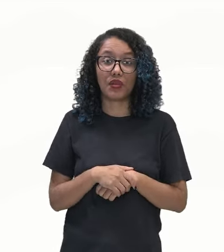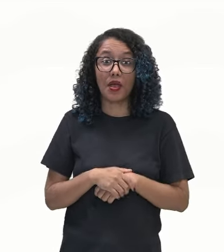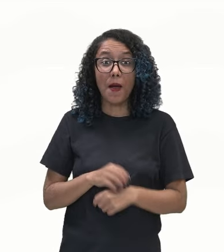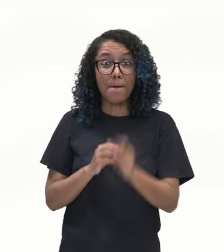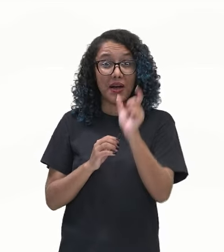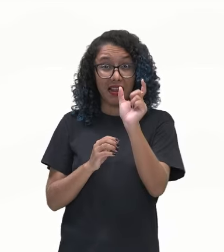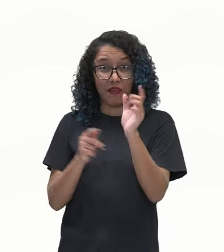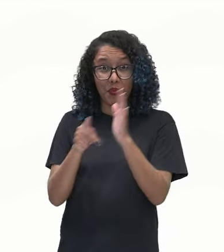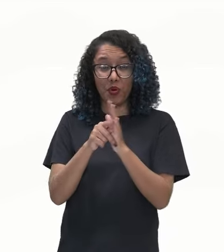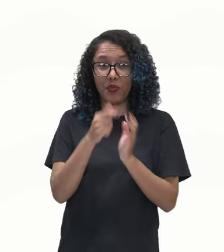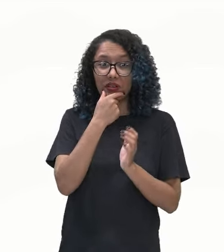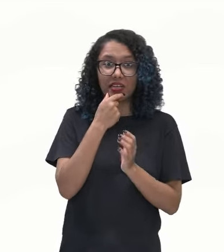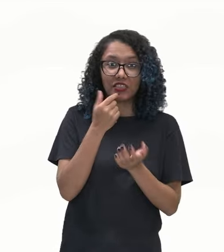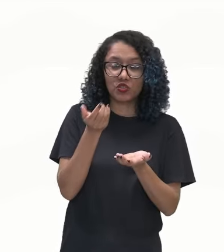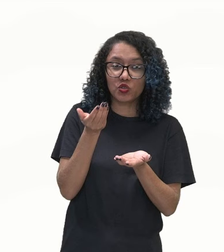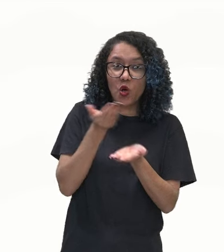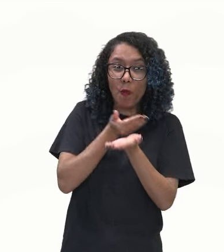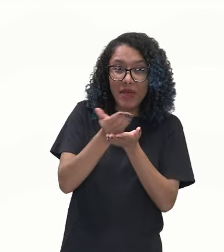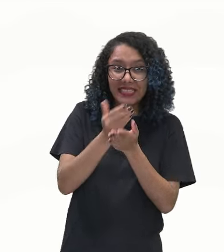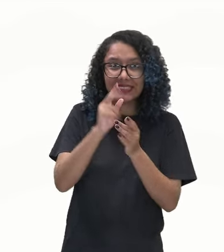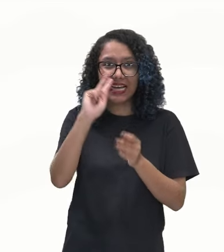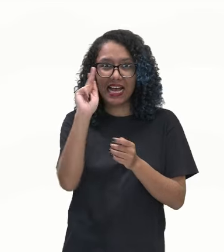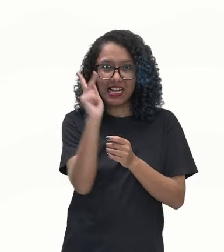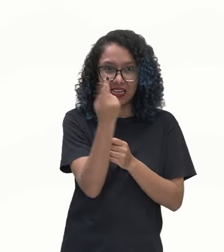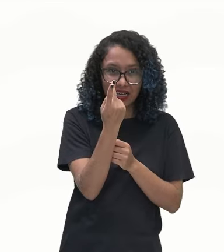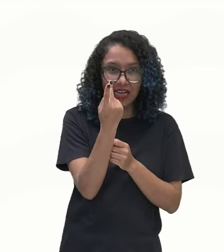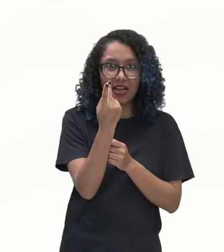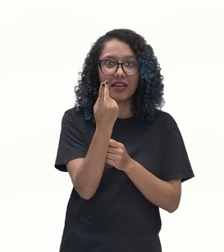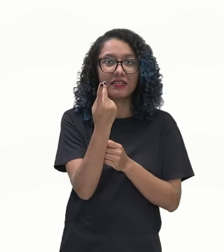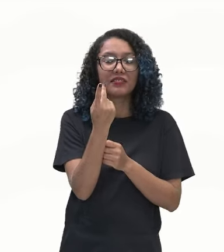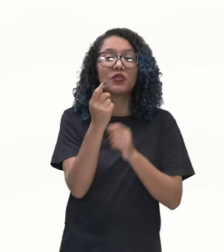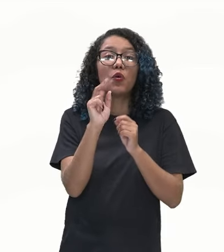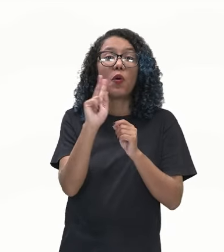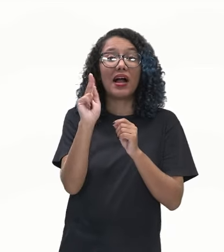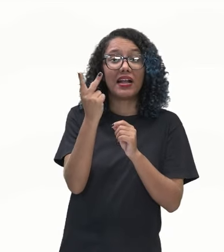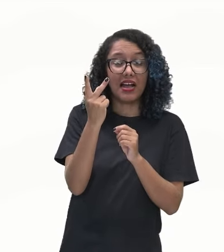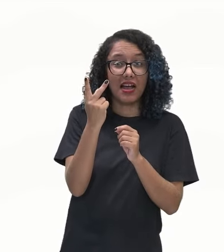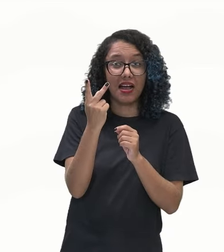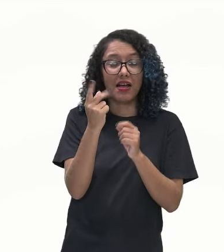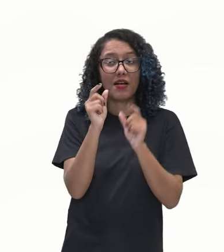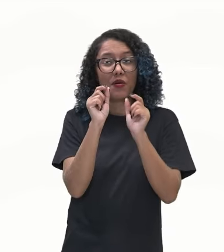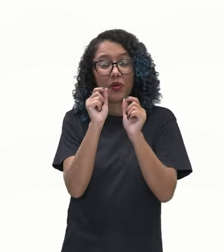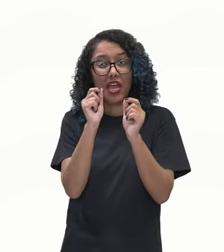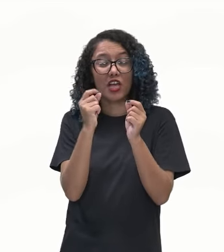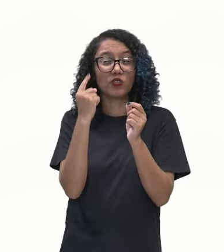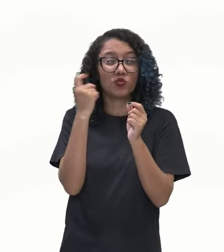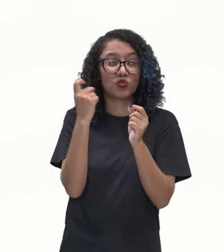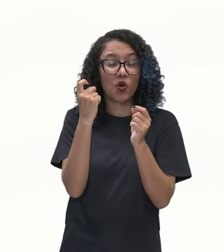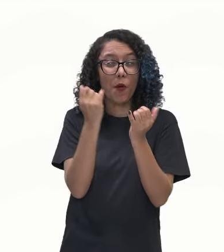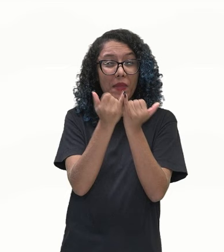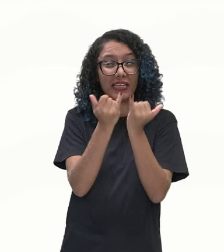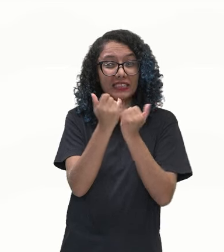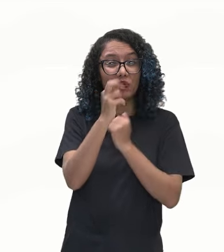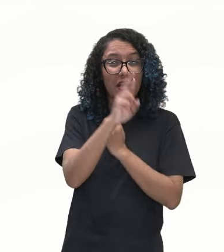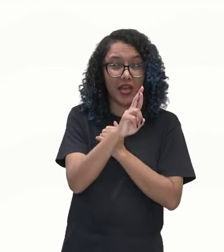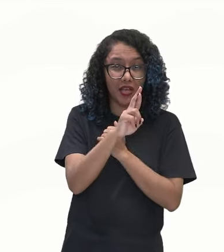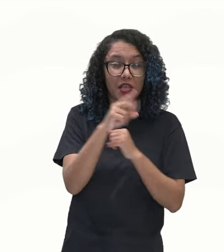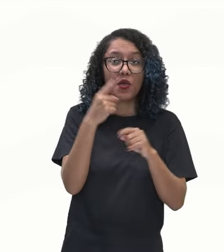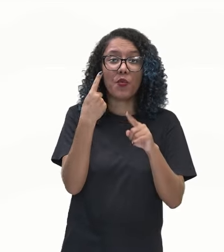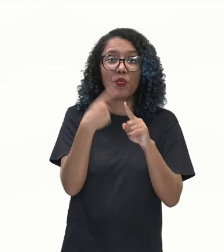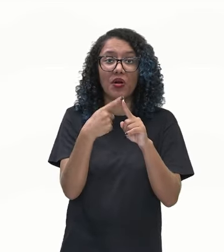de R, portanto, health. Lembrando, a gente faz essa diferenciação, porque na língua portuguesa o H ele não tem som, na língua inglesa